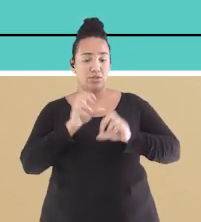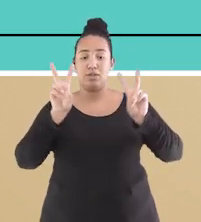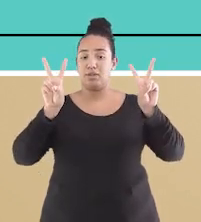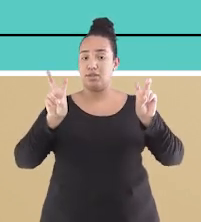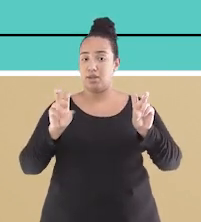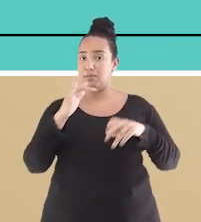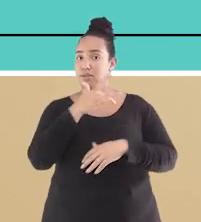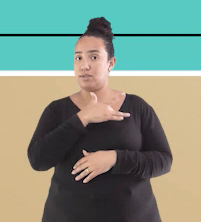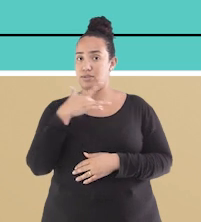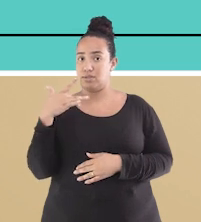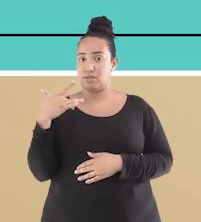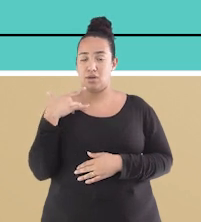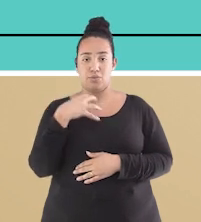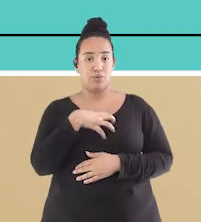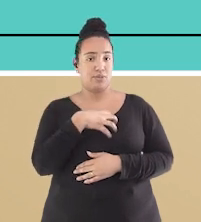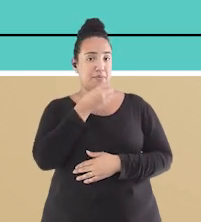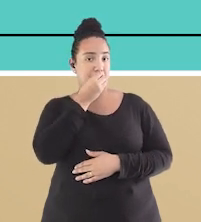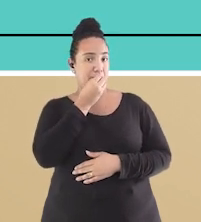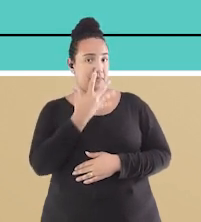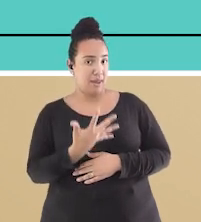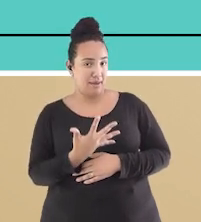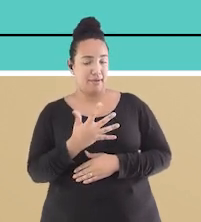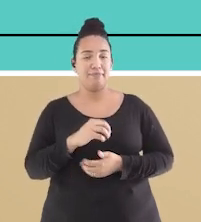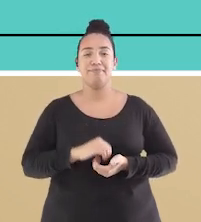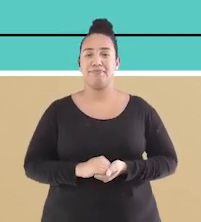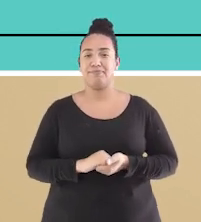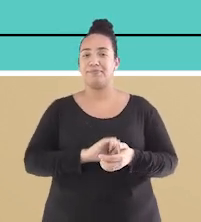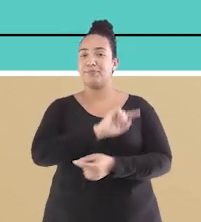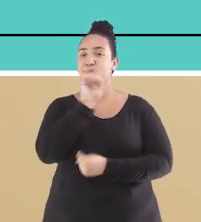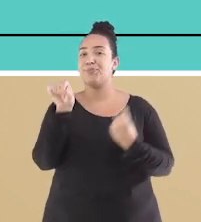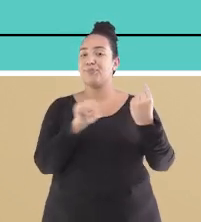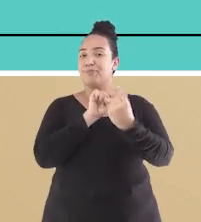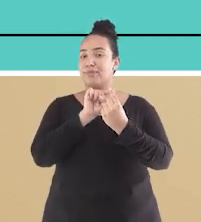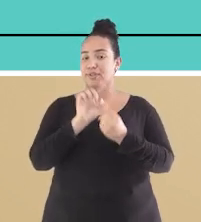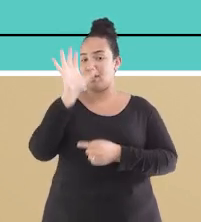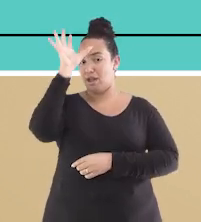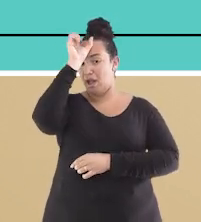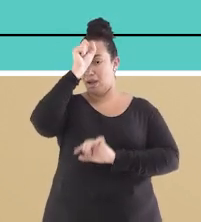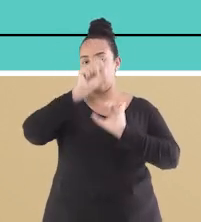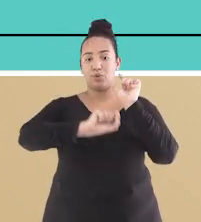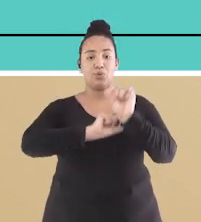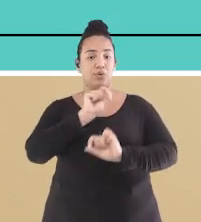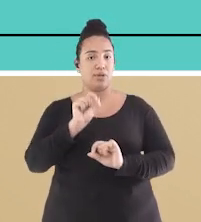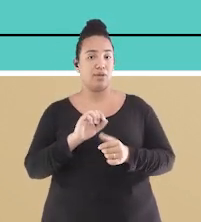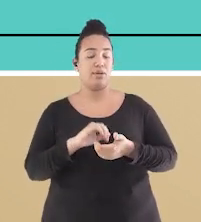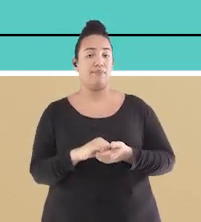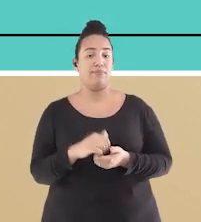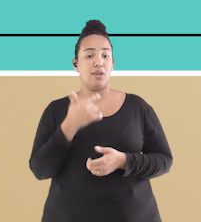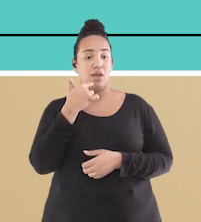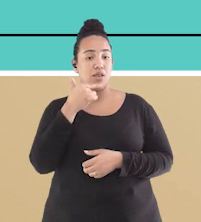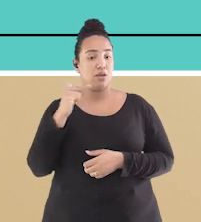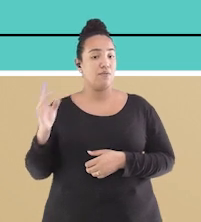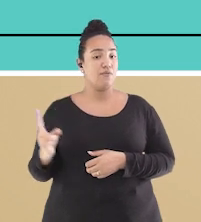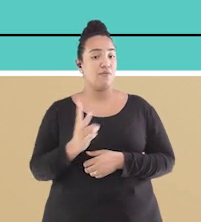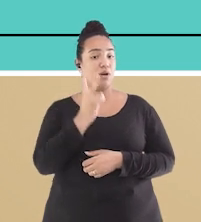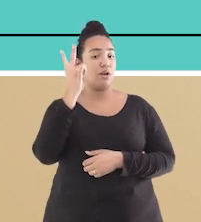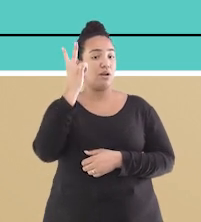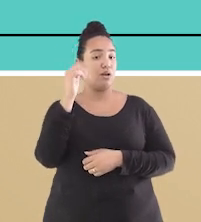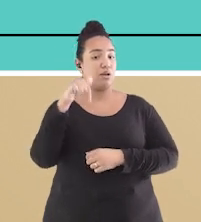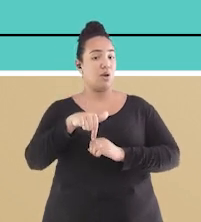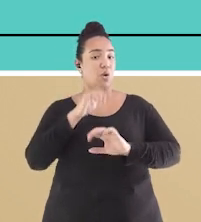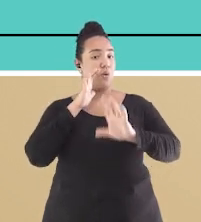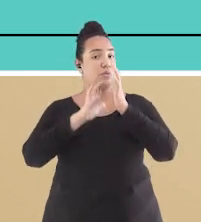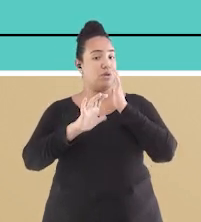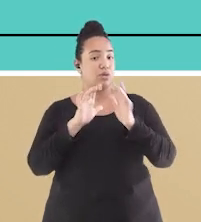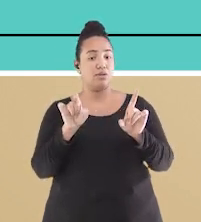temático saúde e bem-estar. O objetivo de aprendizagem é valorizar a língua como veículo de